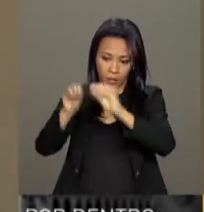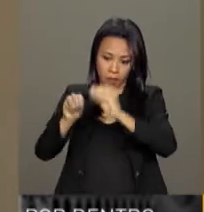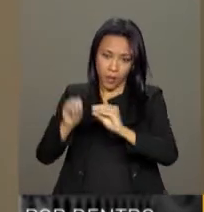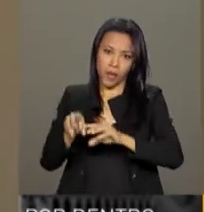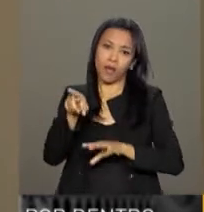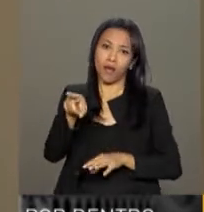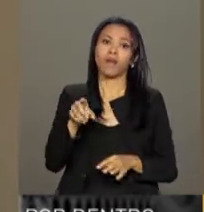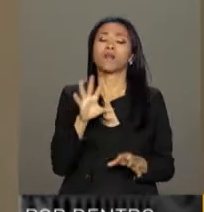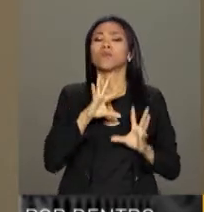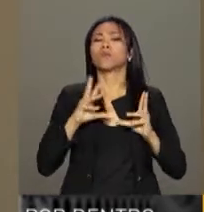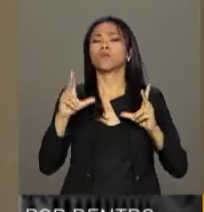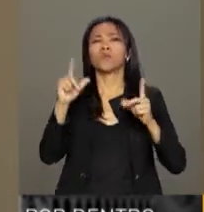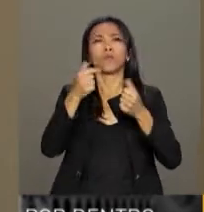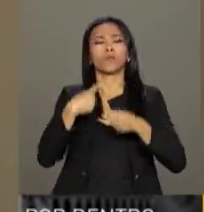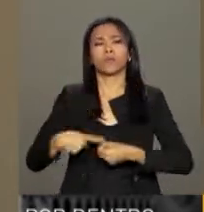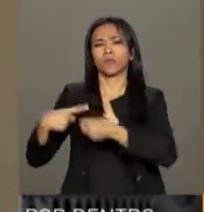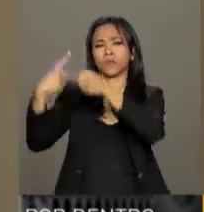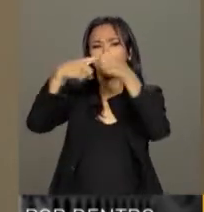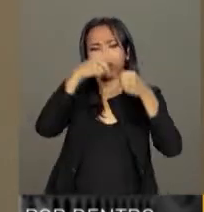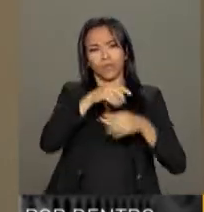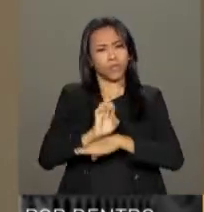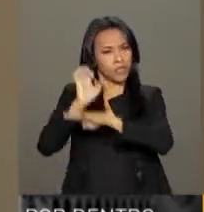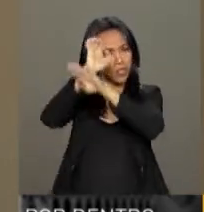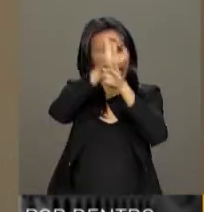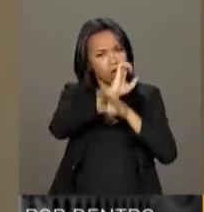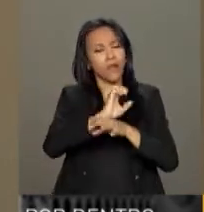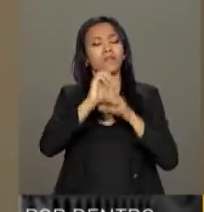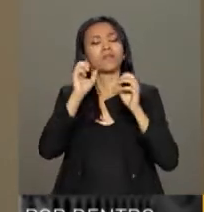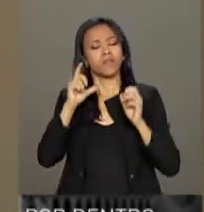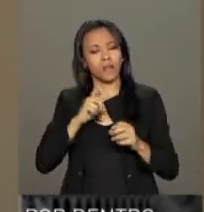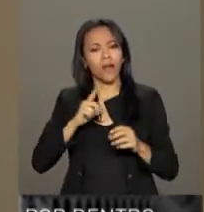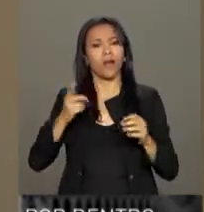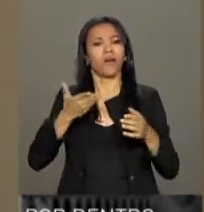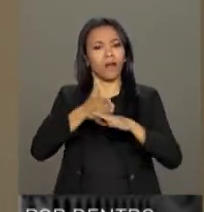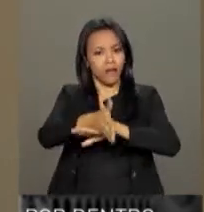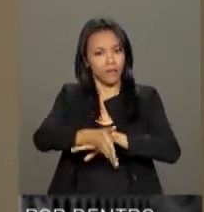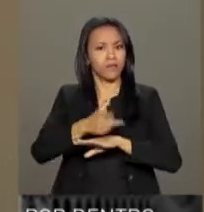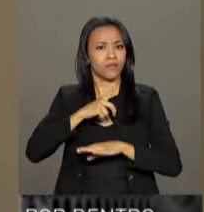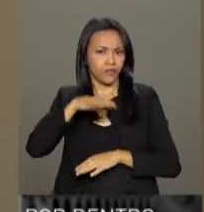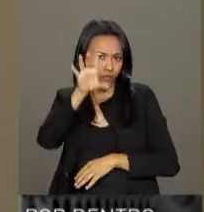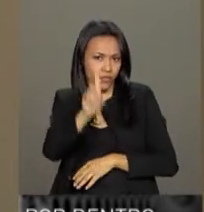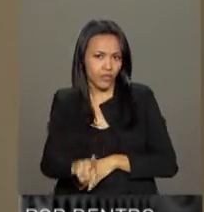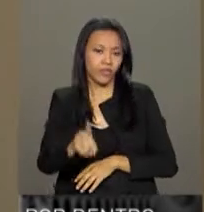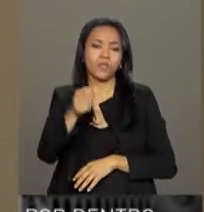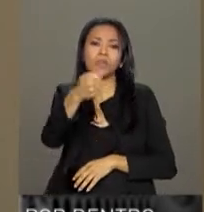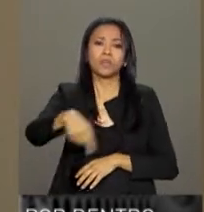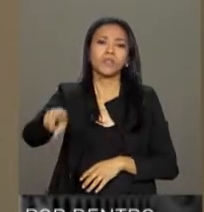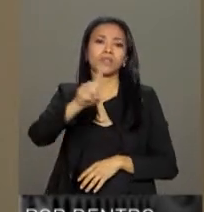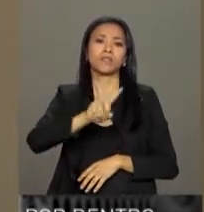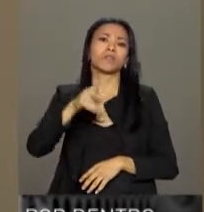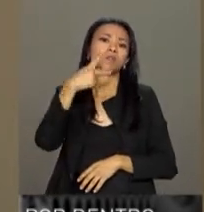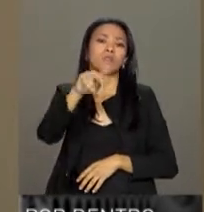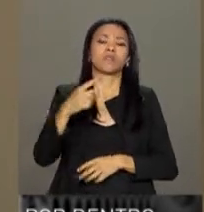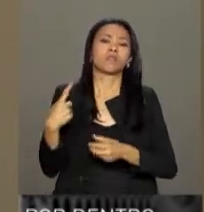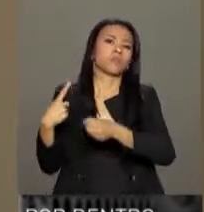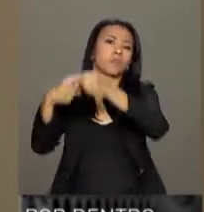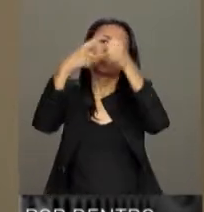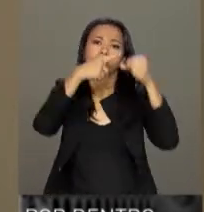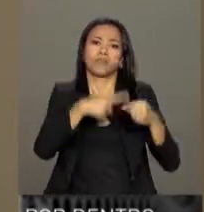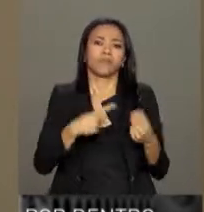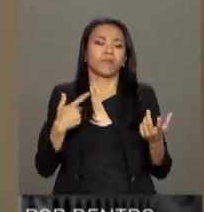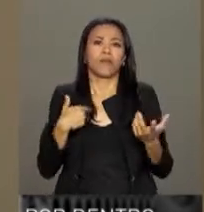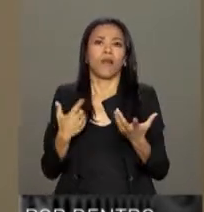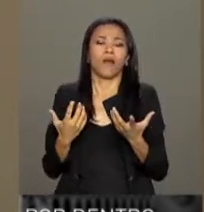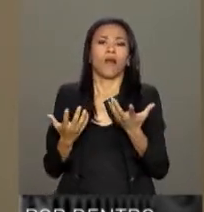municípios do brasil de todos os estados estão aptos a ter acesso à identidade do jovem não precisa o seu município adere